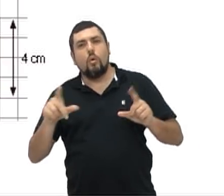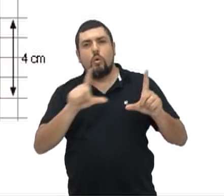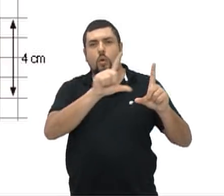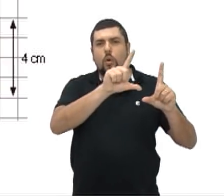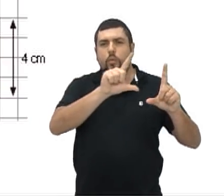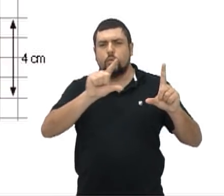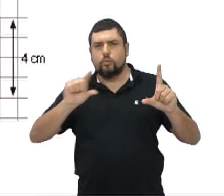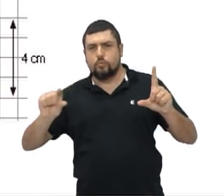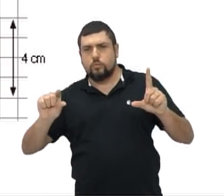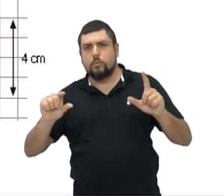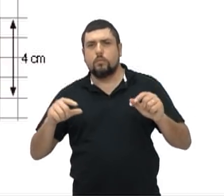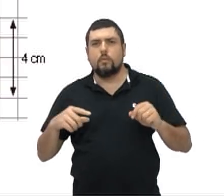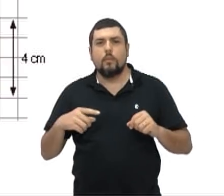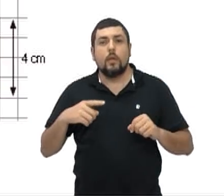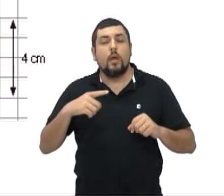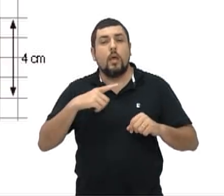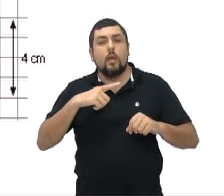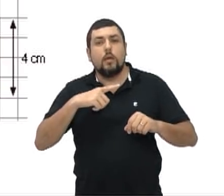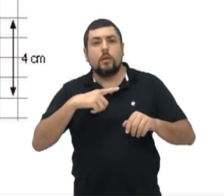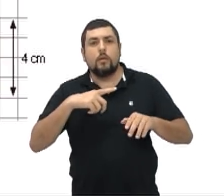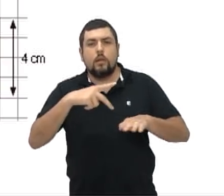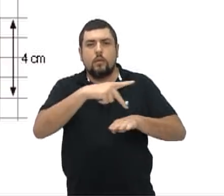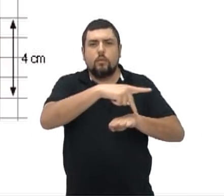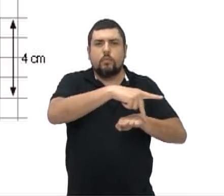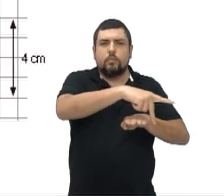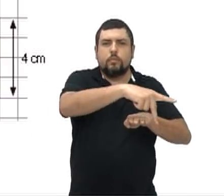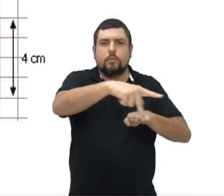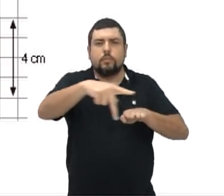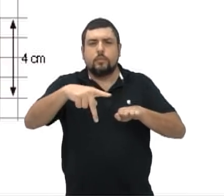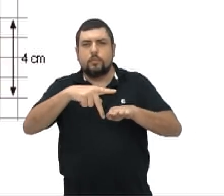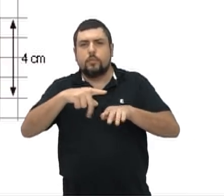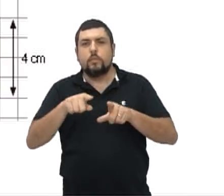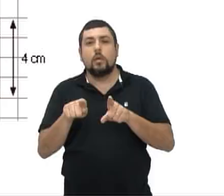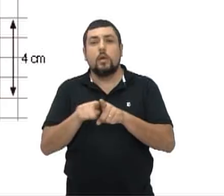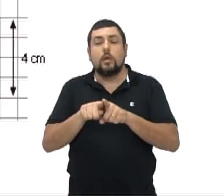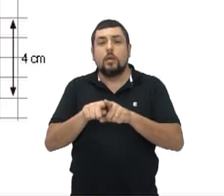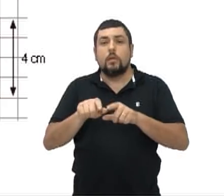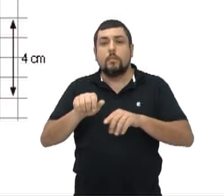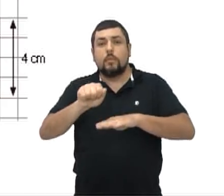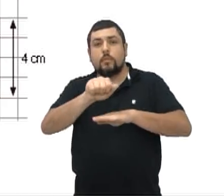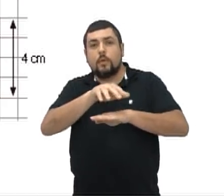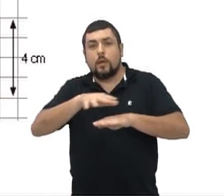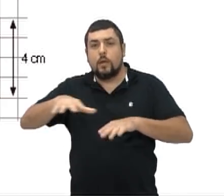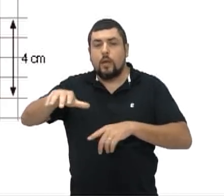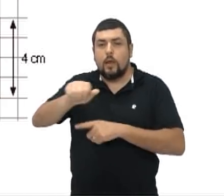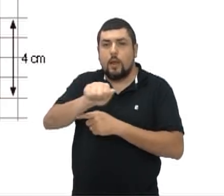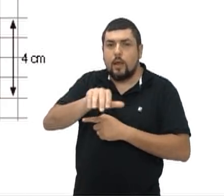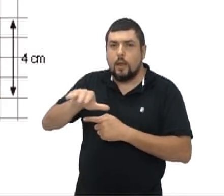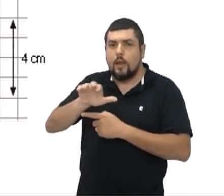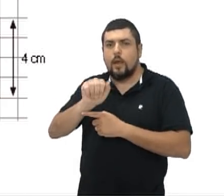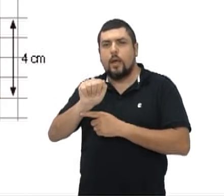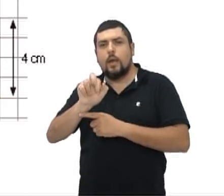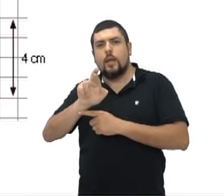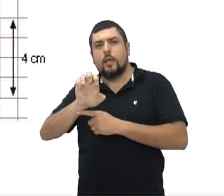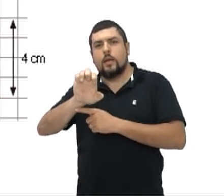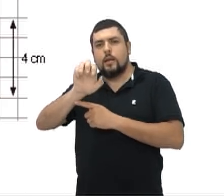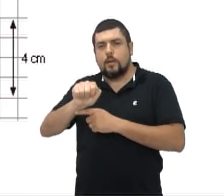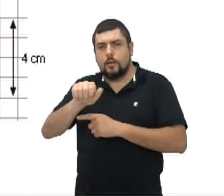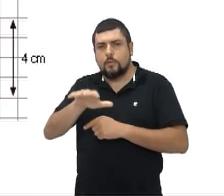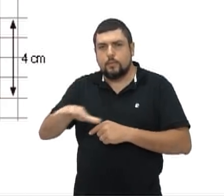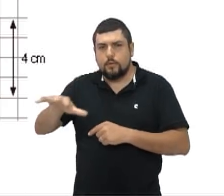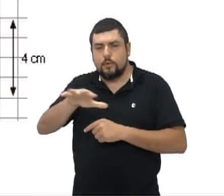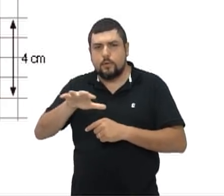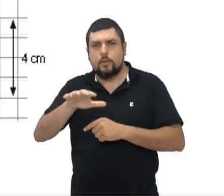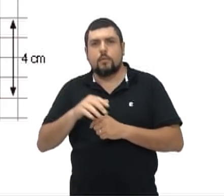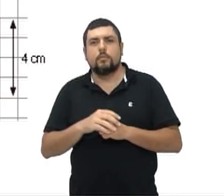uma alteração no perímetro e da área, proporcionalmente. Verificamos isso com o